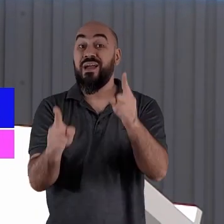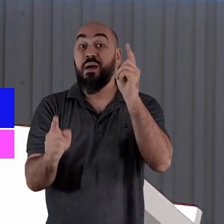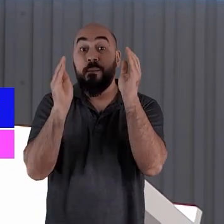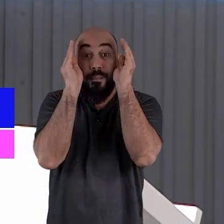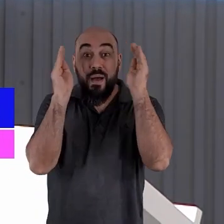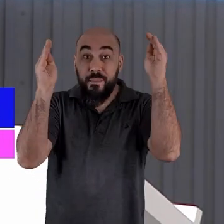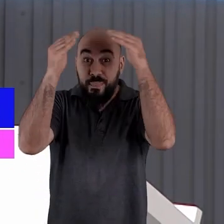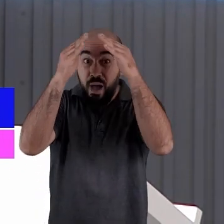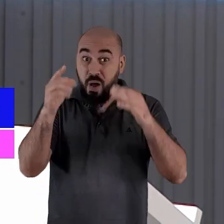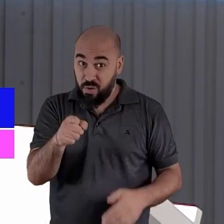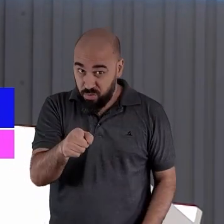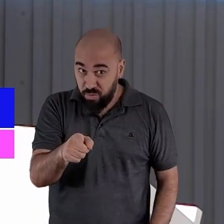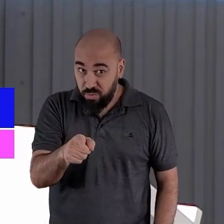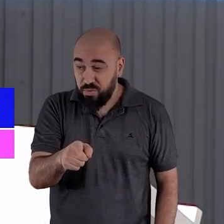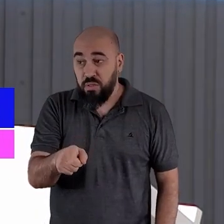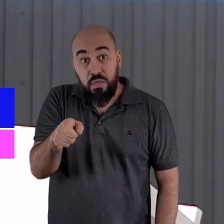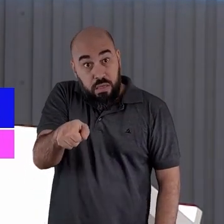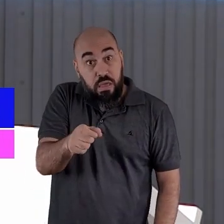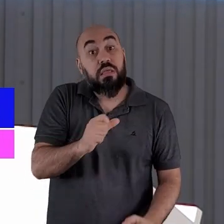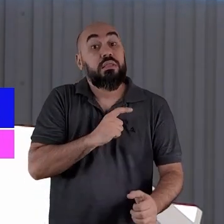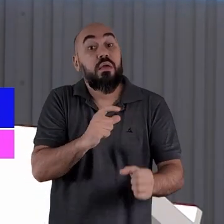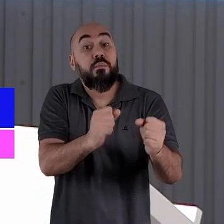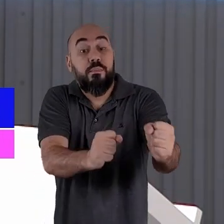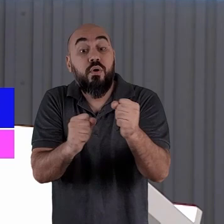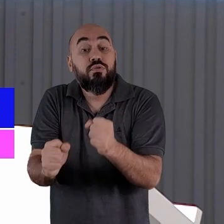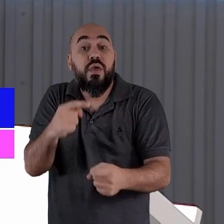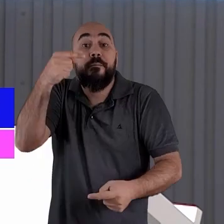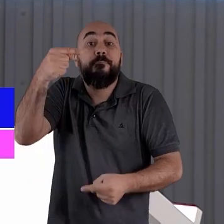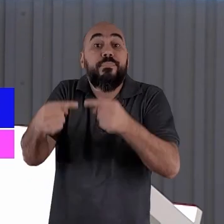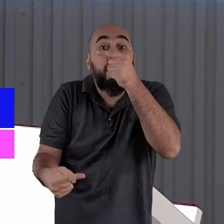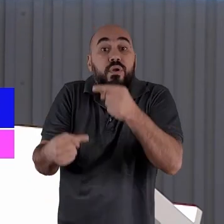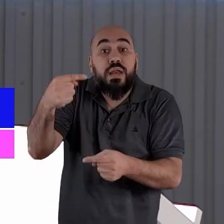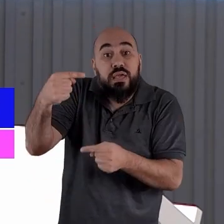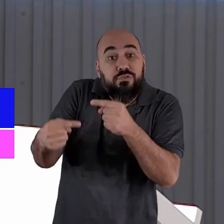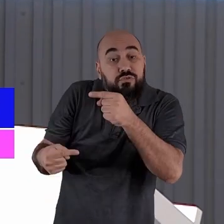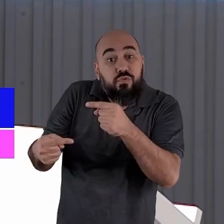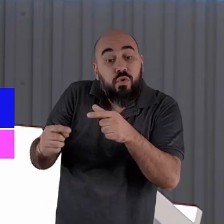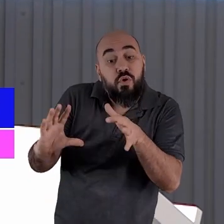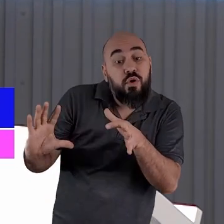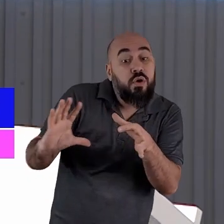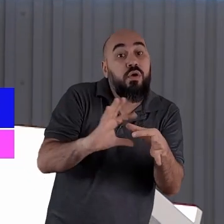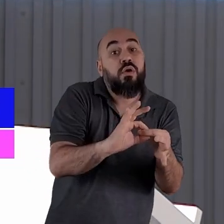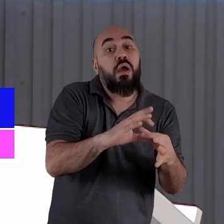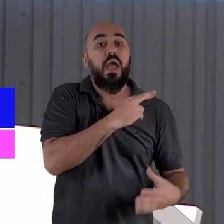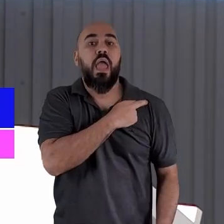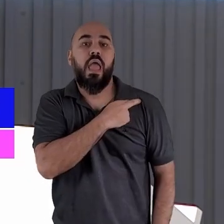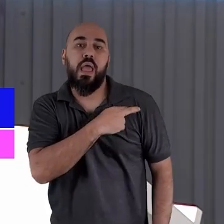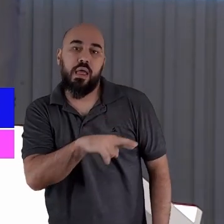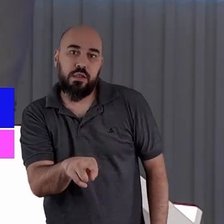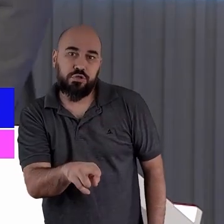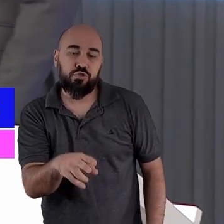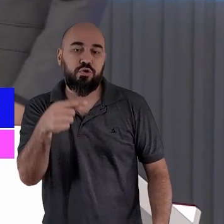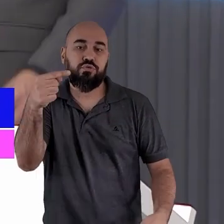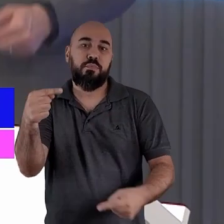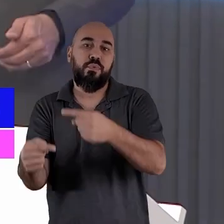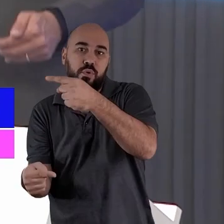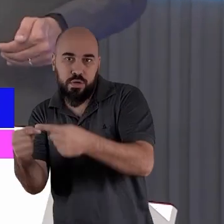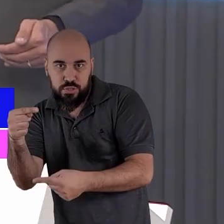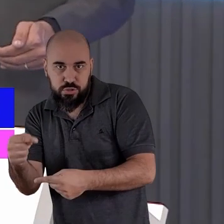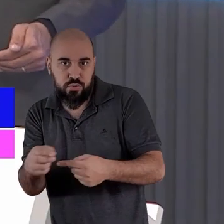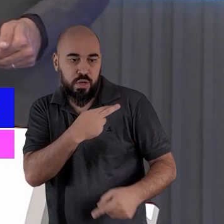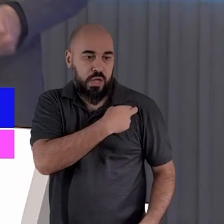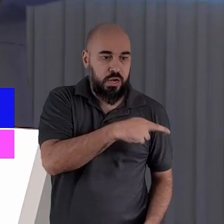Papa teria um poder político, mais um poder religioso. Ele